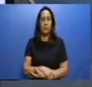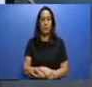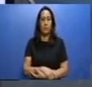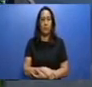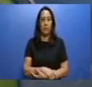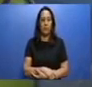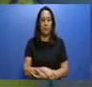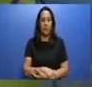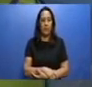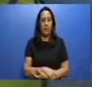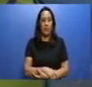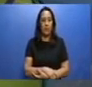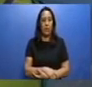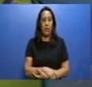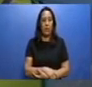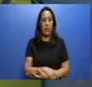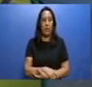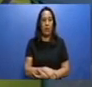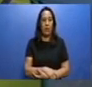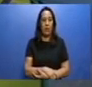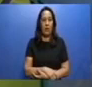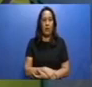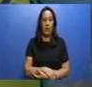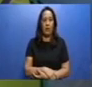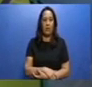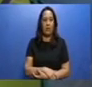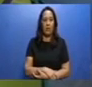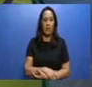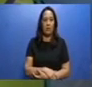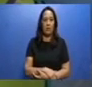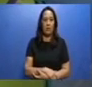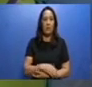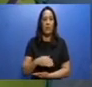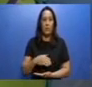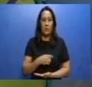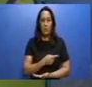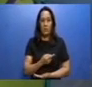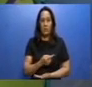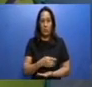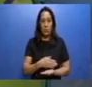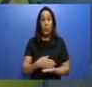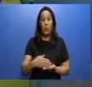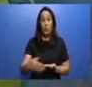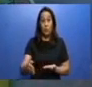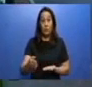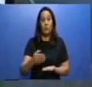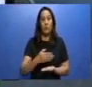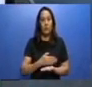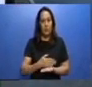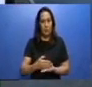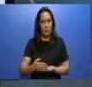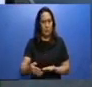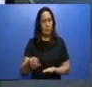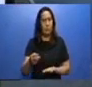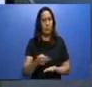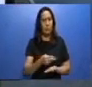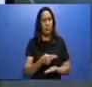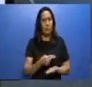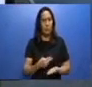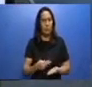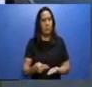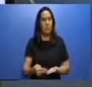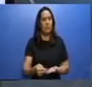2 e a gente vai continuar. Olha só, 3, 4, tá vendo que tem que ser esse